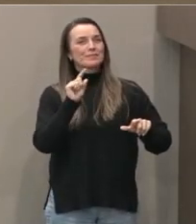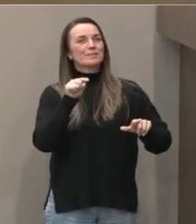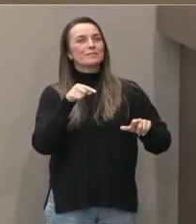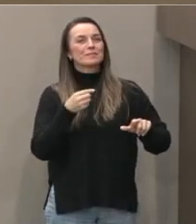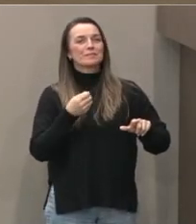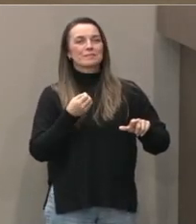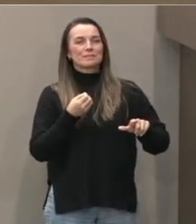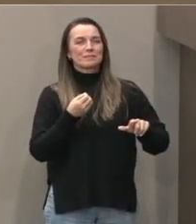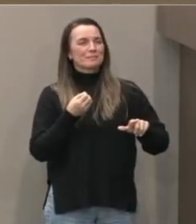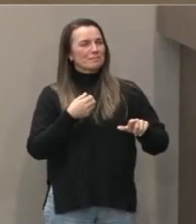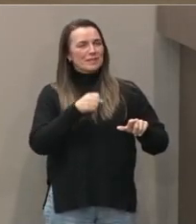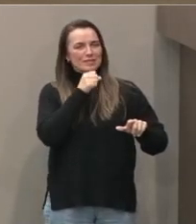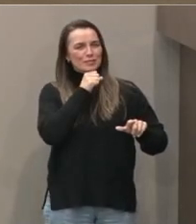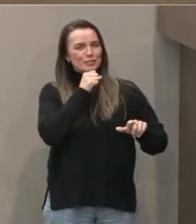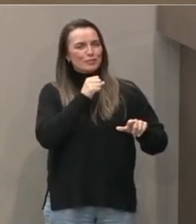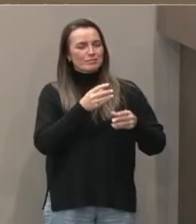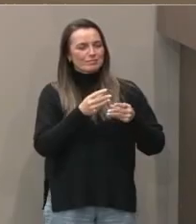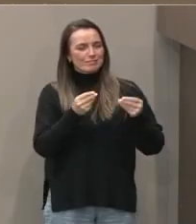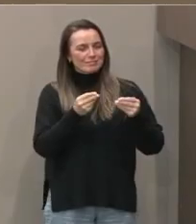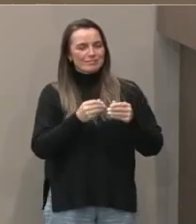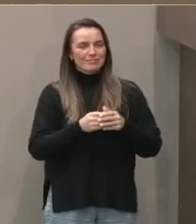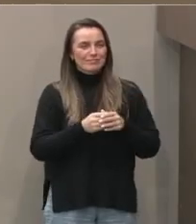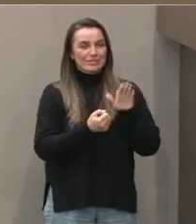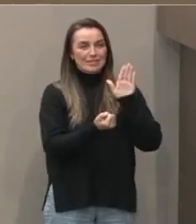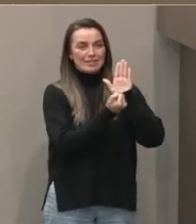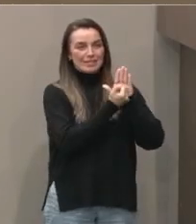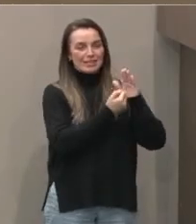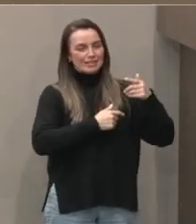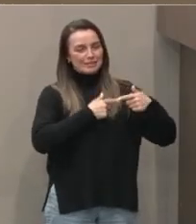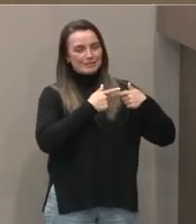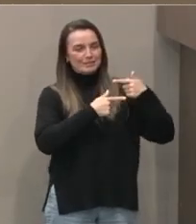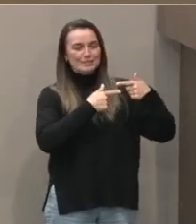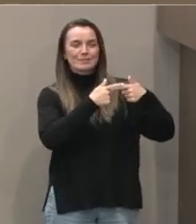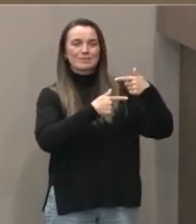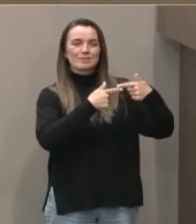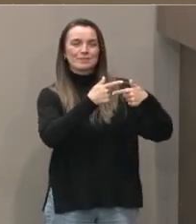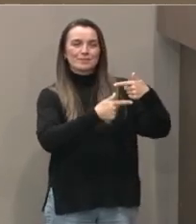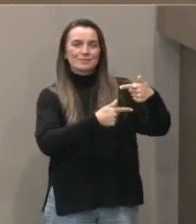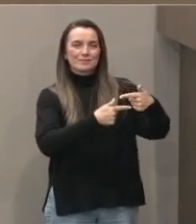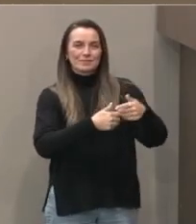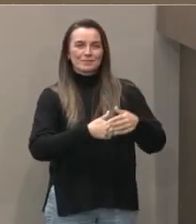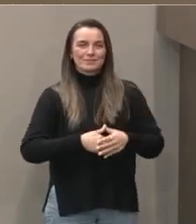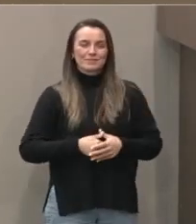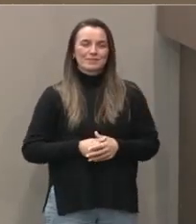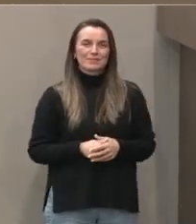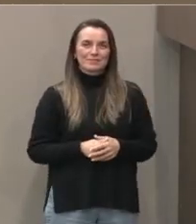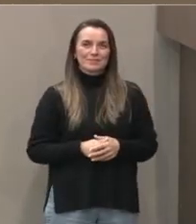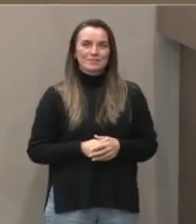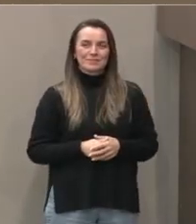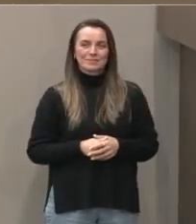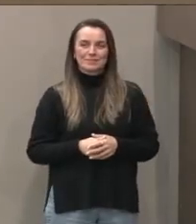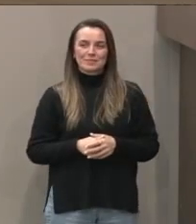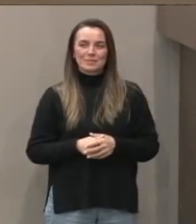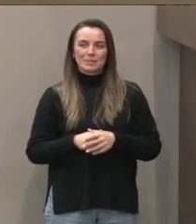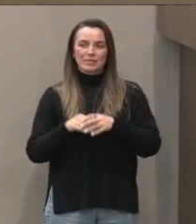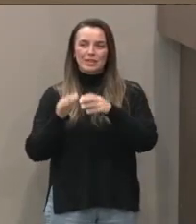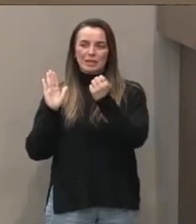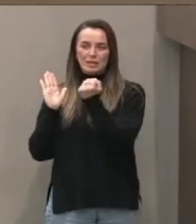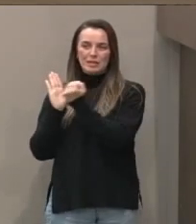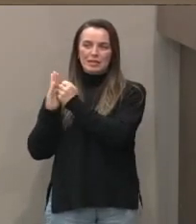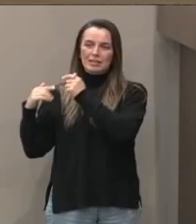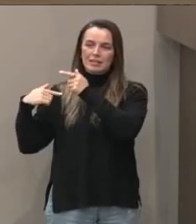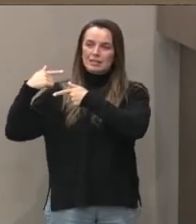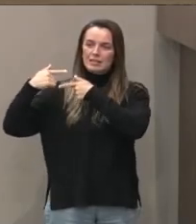e essencial. O legado que passa de uma geração para outra. Legado não significa